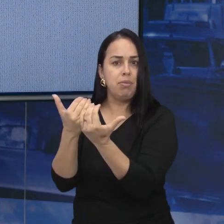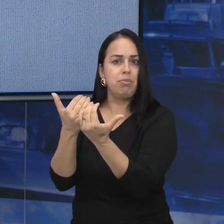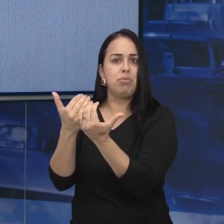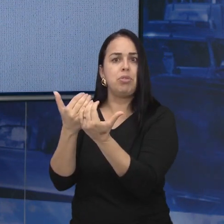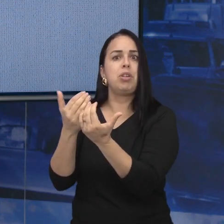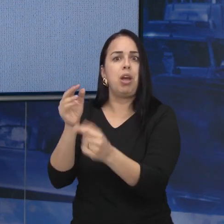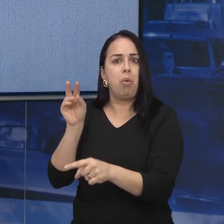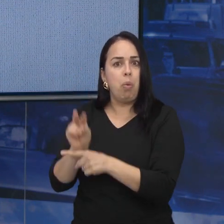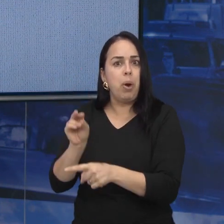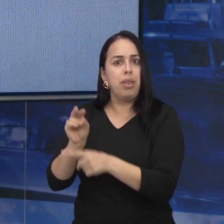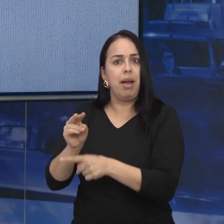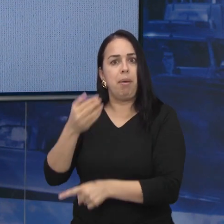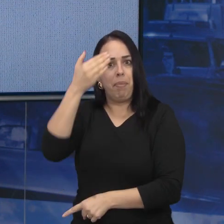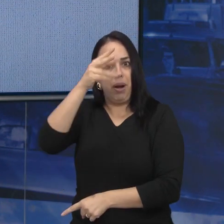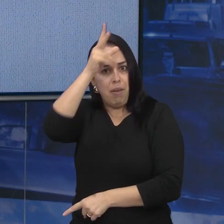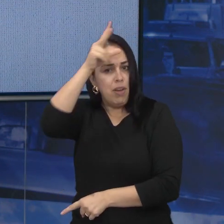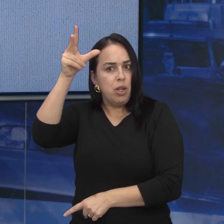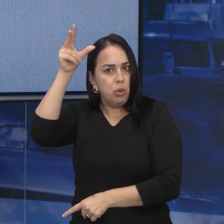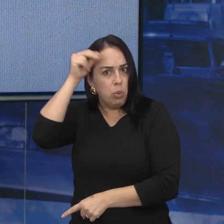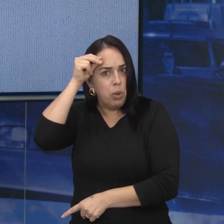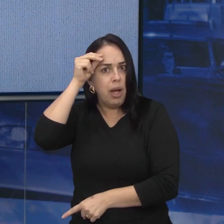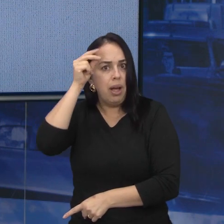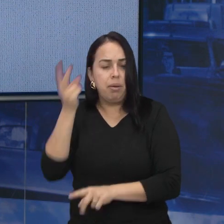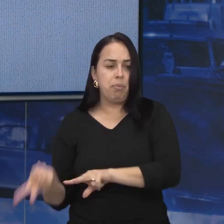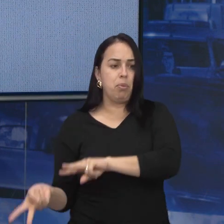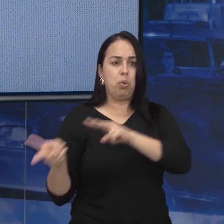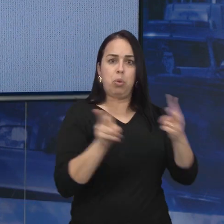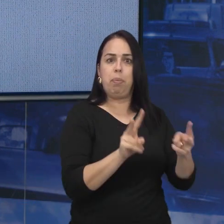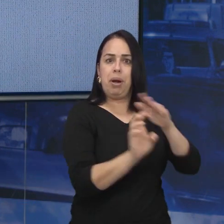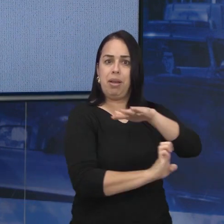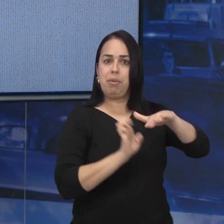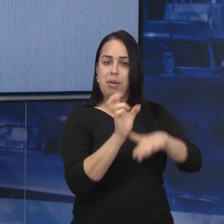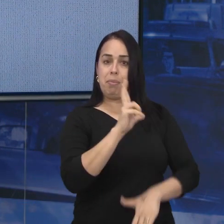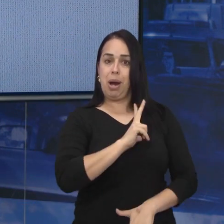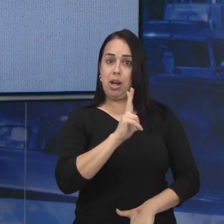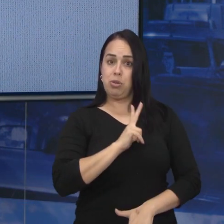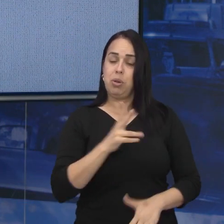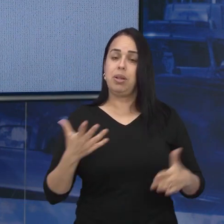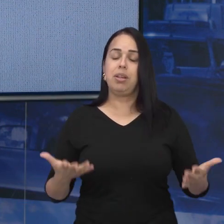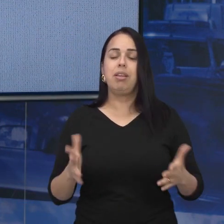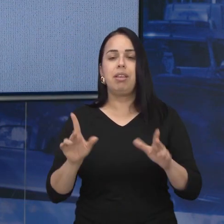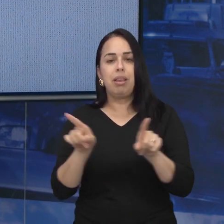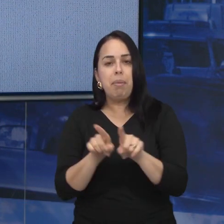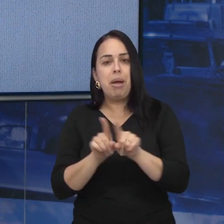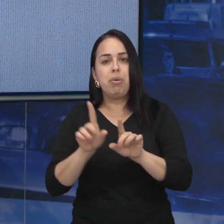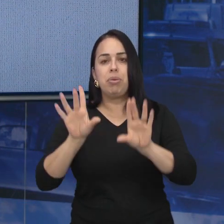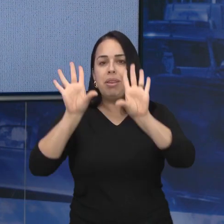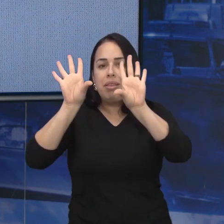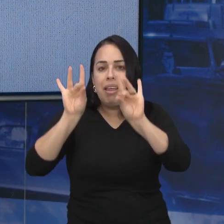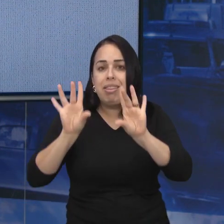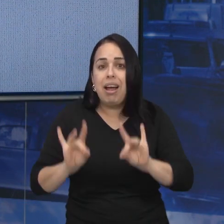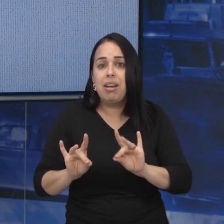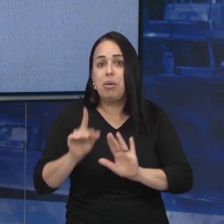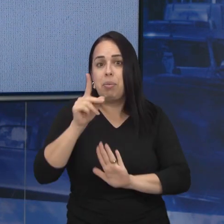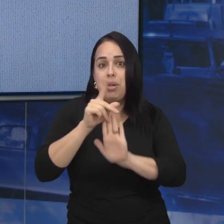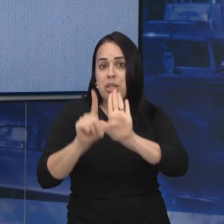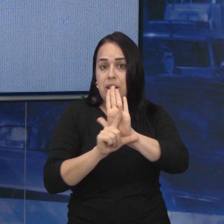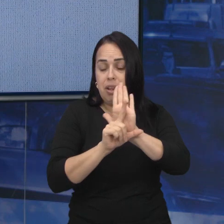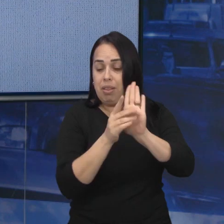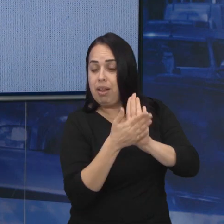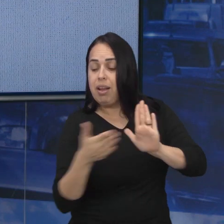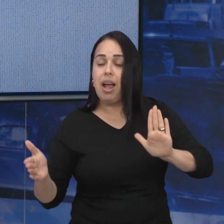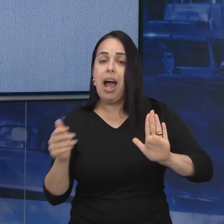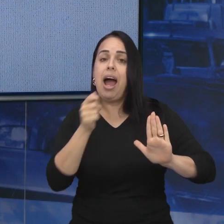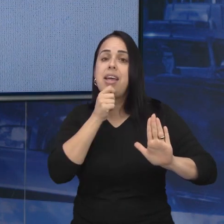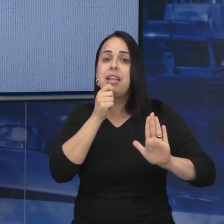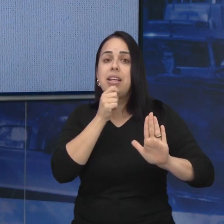de concessão do estádio Matiz Pereira para a iniciativa privada. Tem ainda os detalhes de um projeto de lei que tramita aqui na